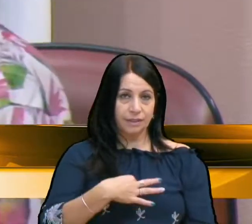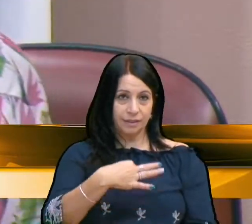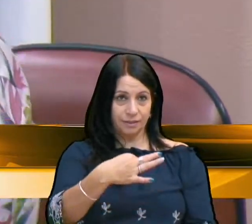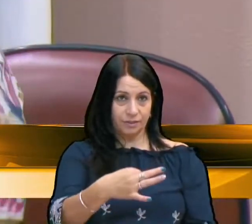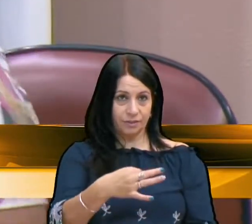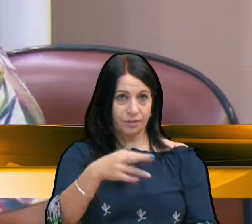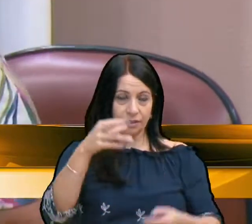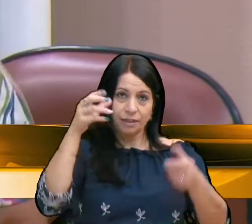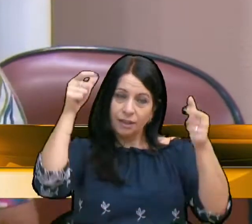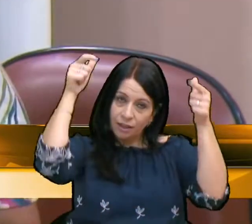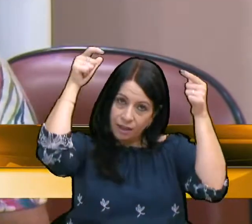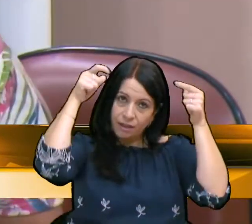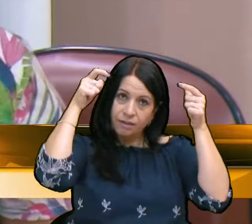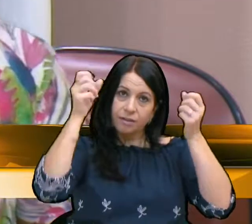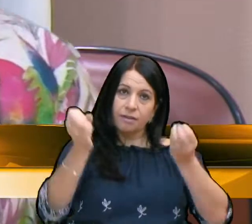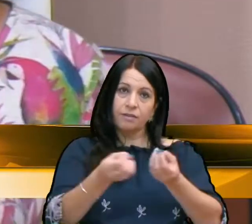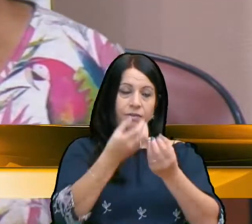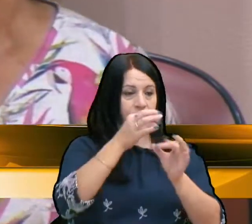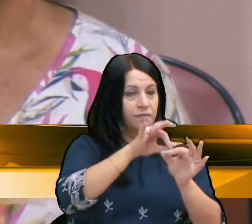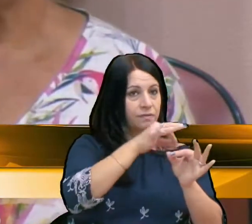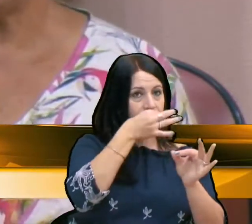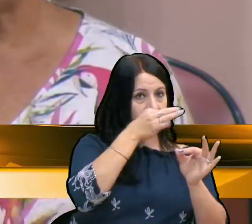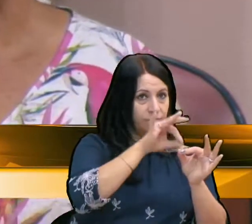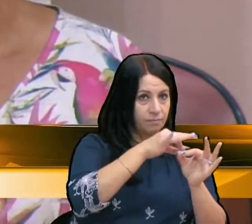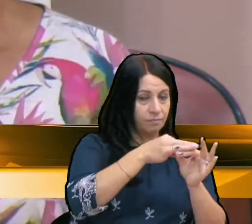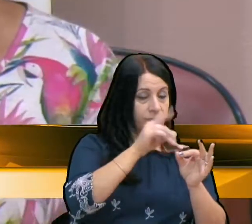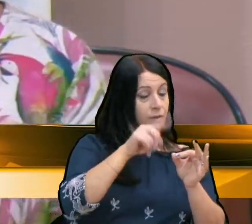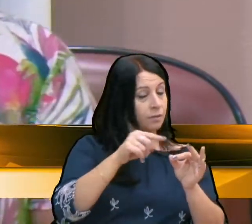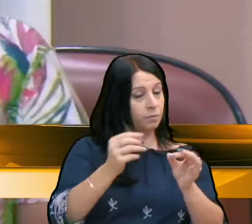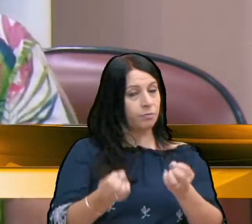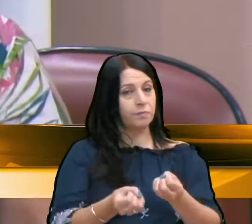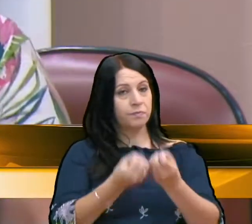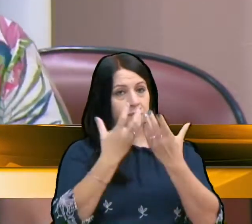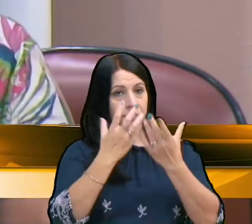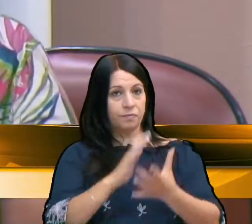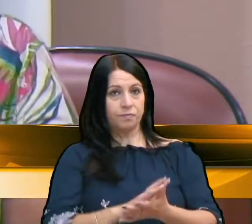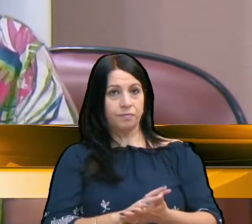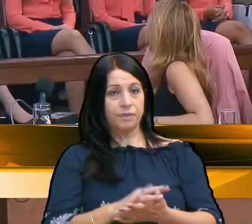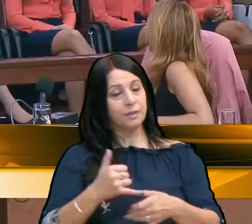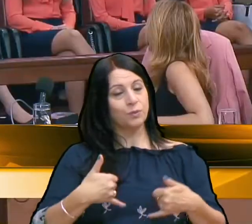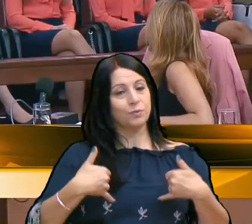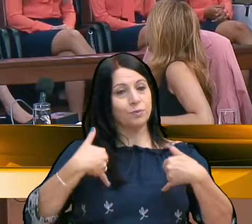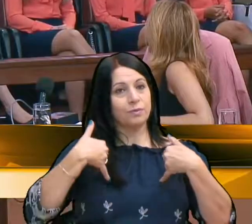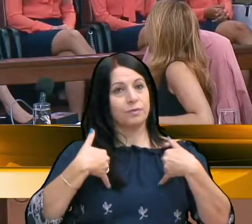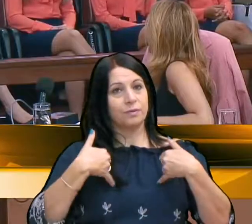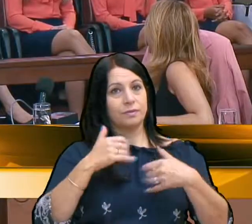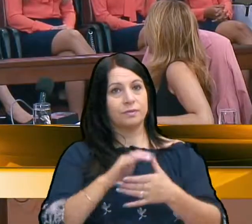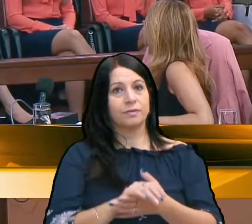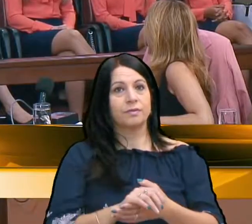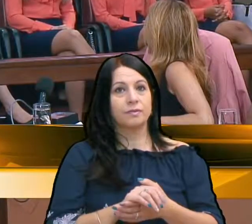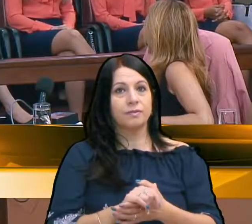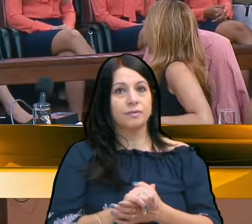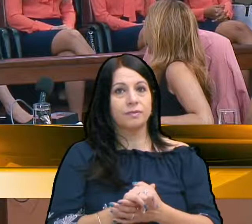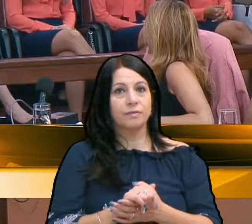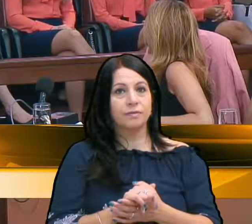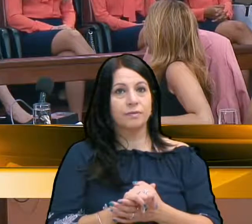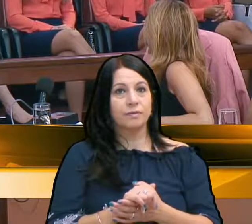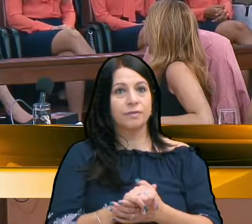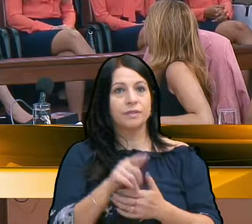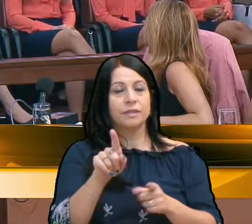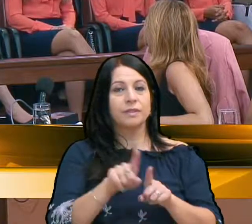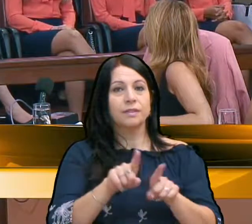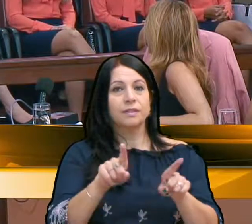candidatas à rainha da Festa da Uva, uma festa que nos orgulha e